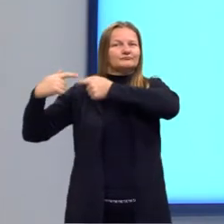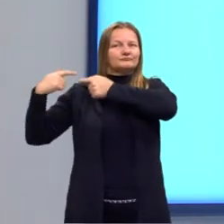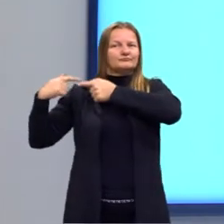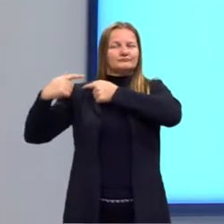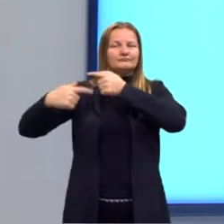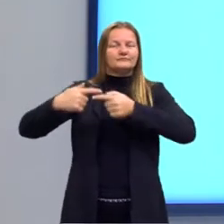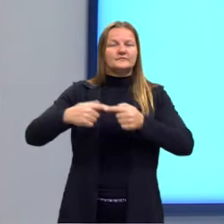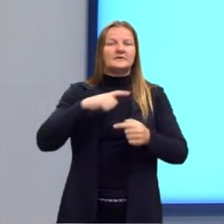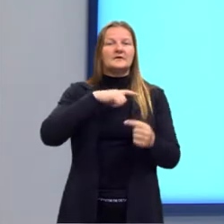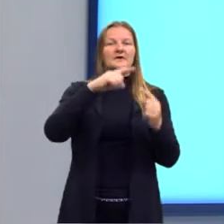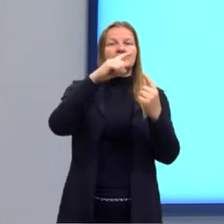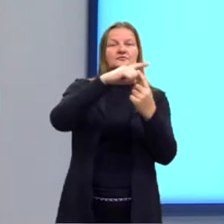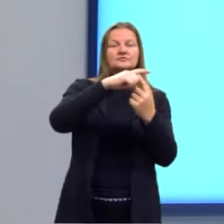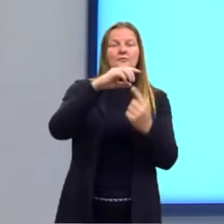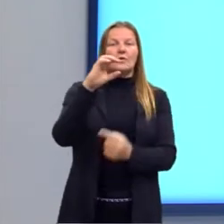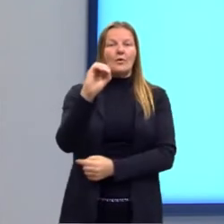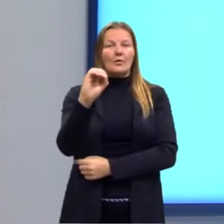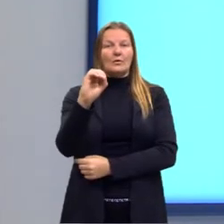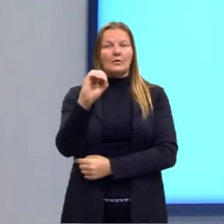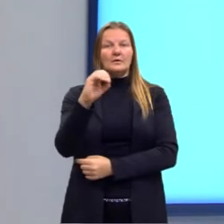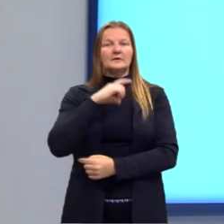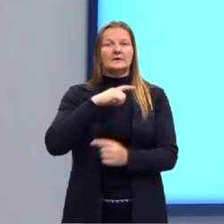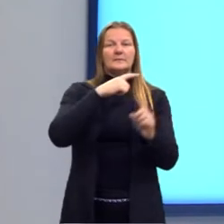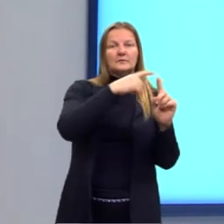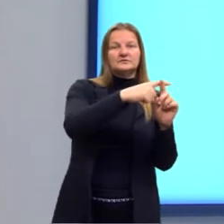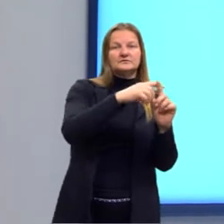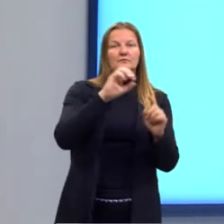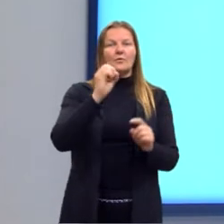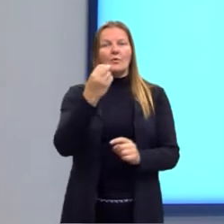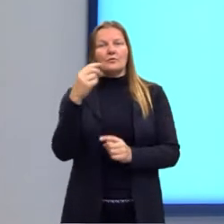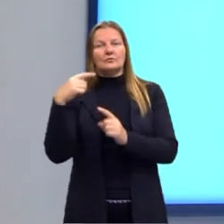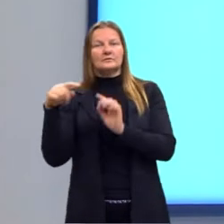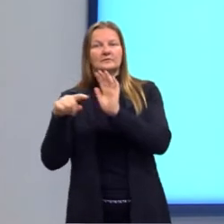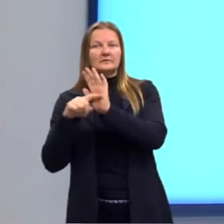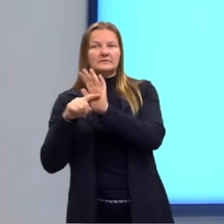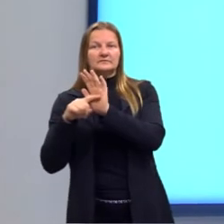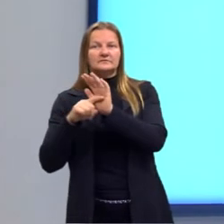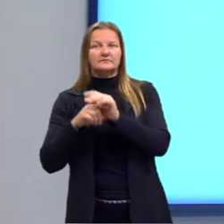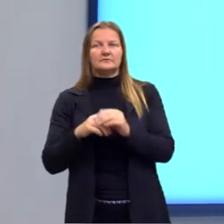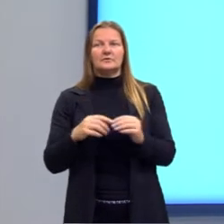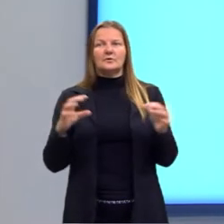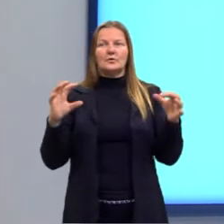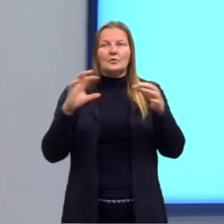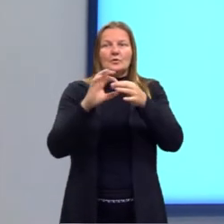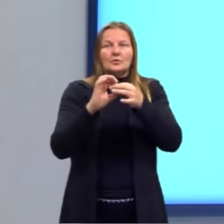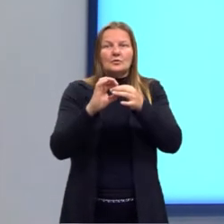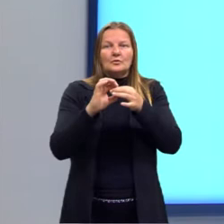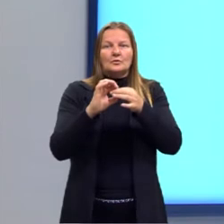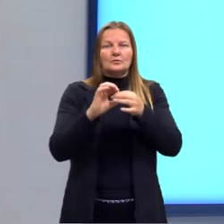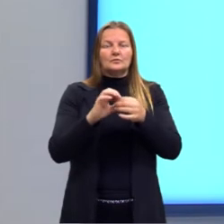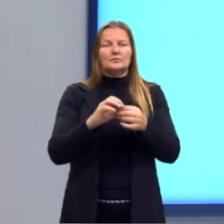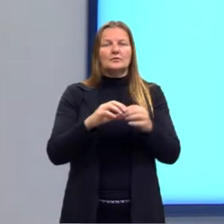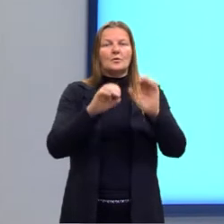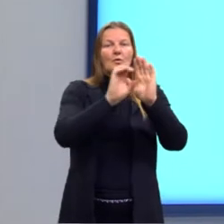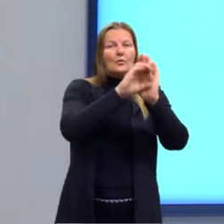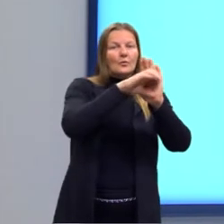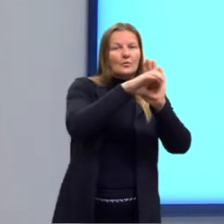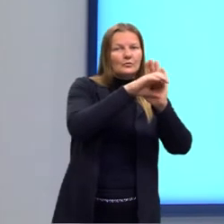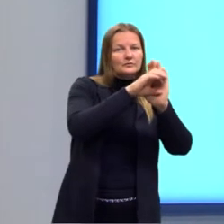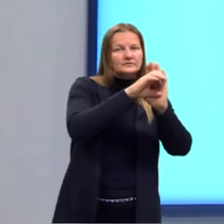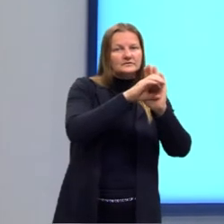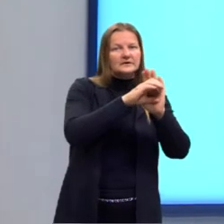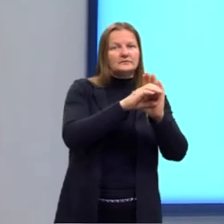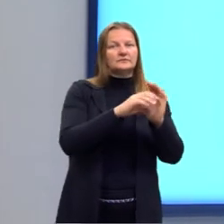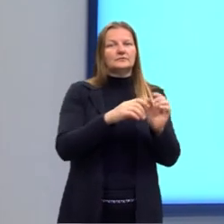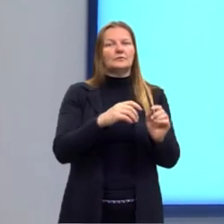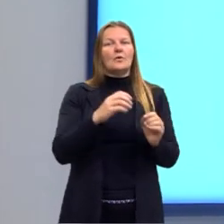o o ele é ou positivo ou negativo então nós estamos unidos unindo aí esses dois conceitos tá tô explicando para